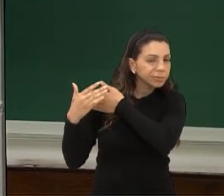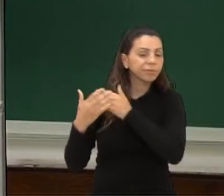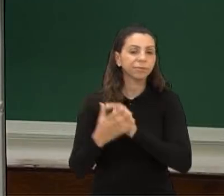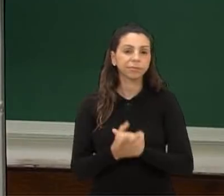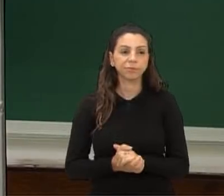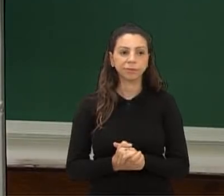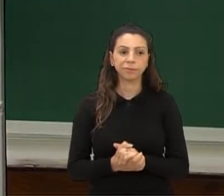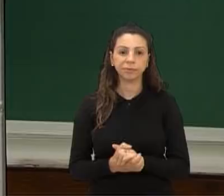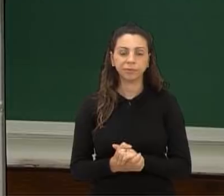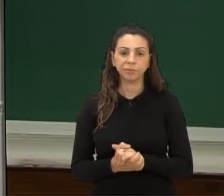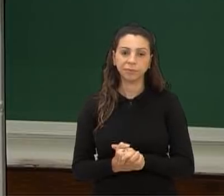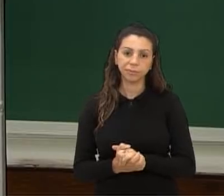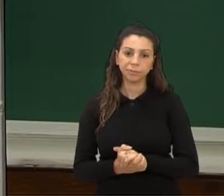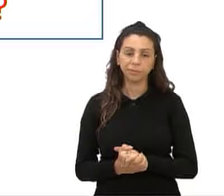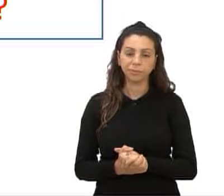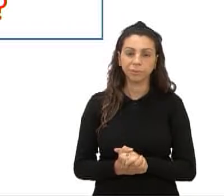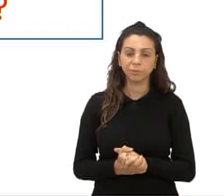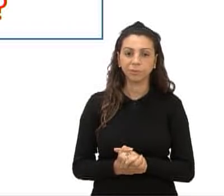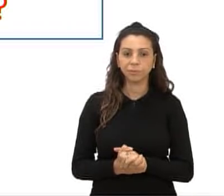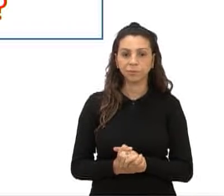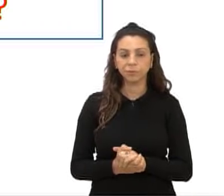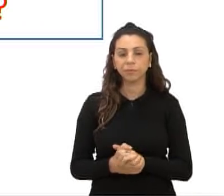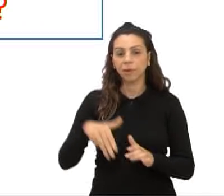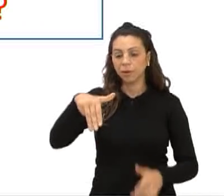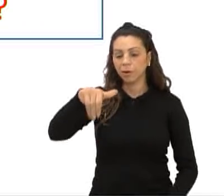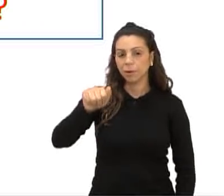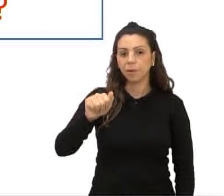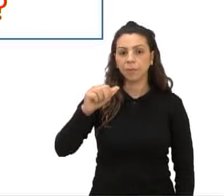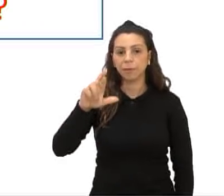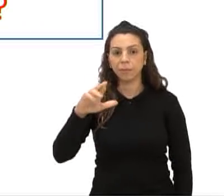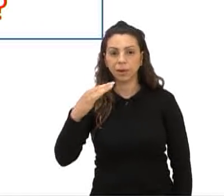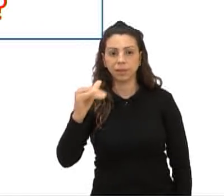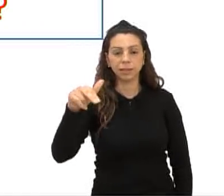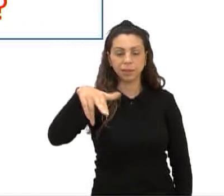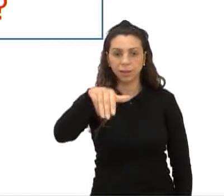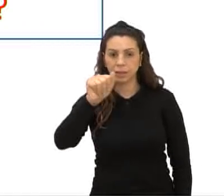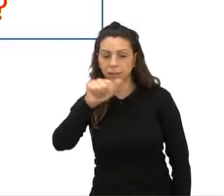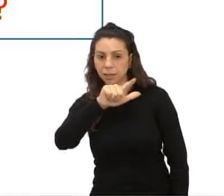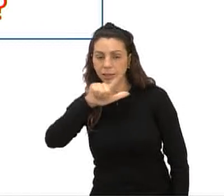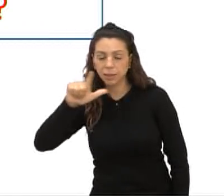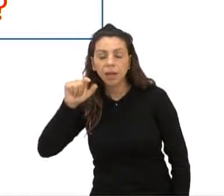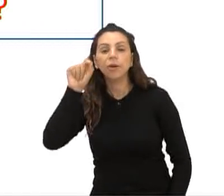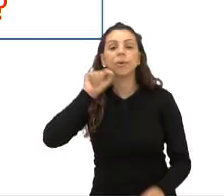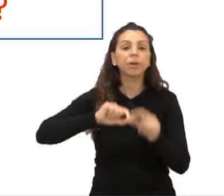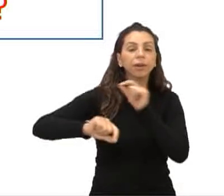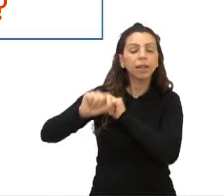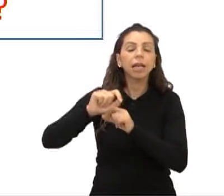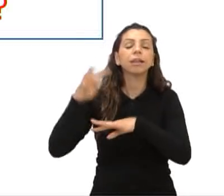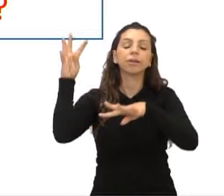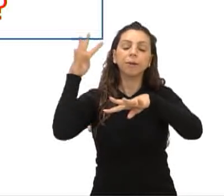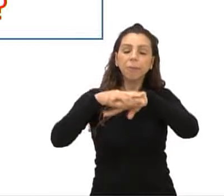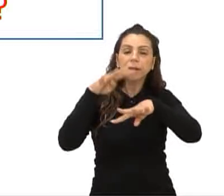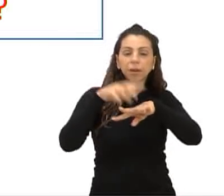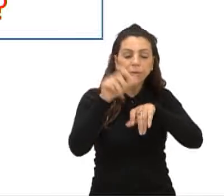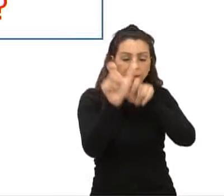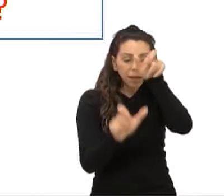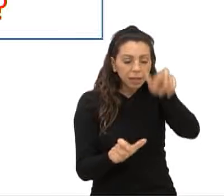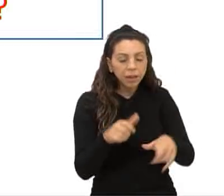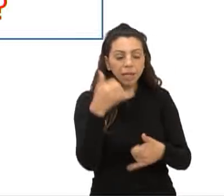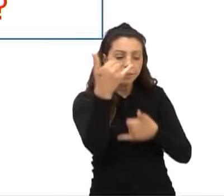ok? Olha só. Omar Sinan era um grande matemático e esse matemático ele se divertia